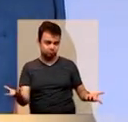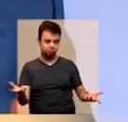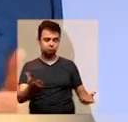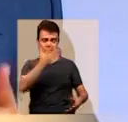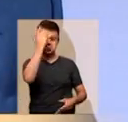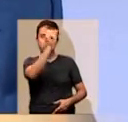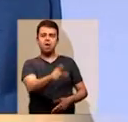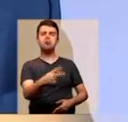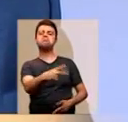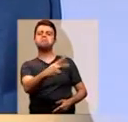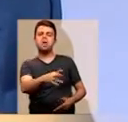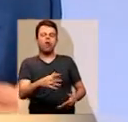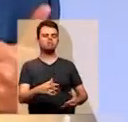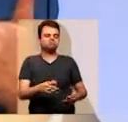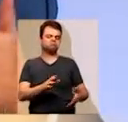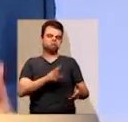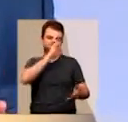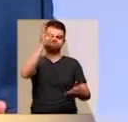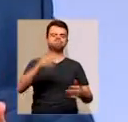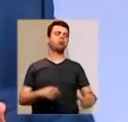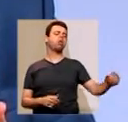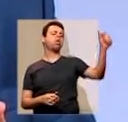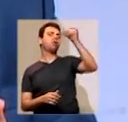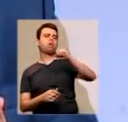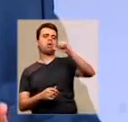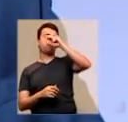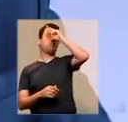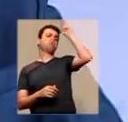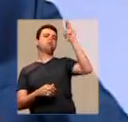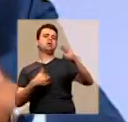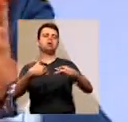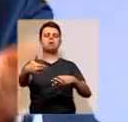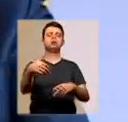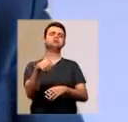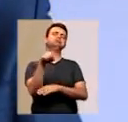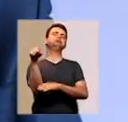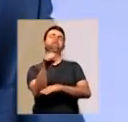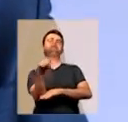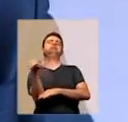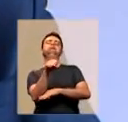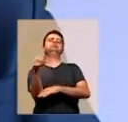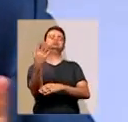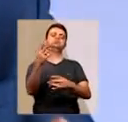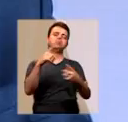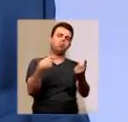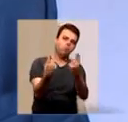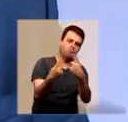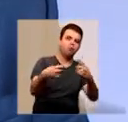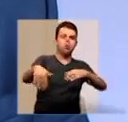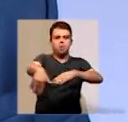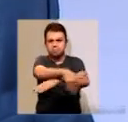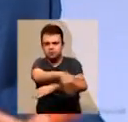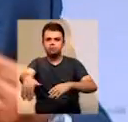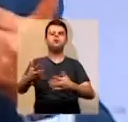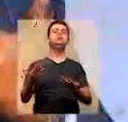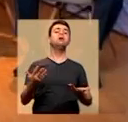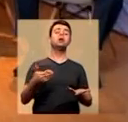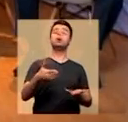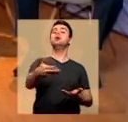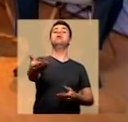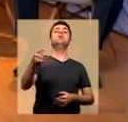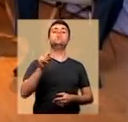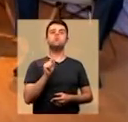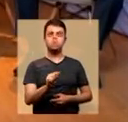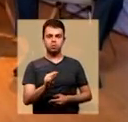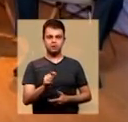voluntariamente se embriaga, ingere bebida alcoólica e sai dirigindo o veículo pela rua, pela rodovia, assume o